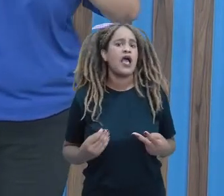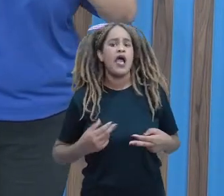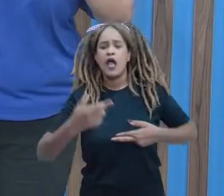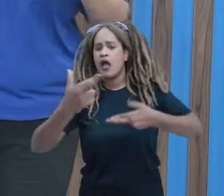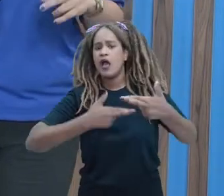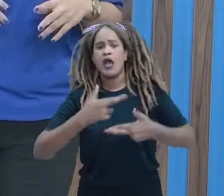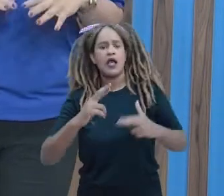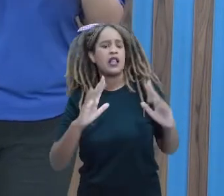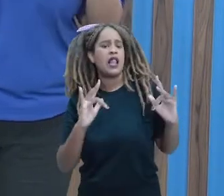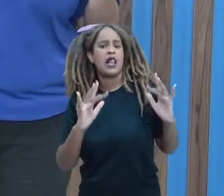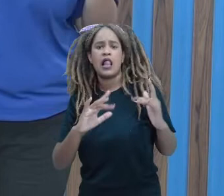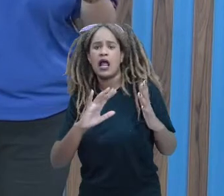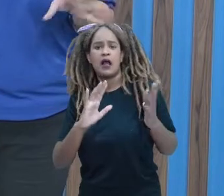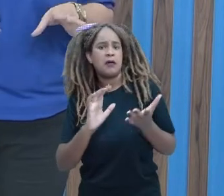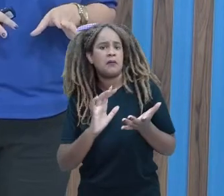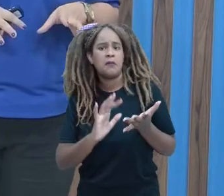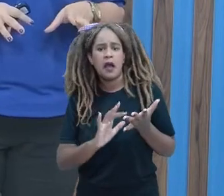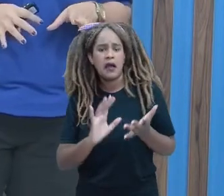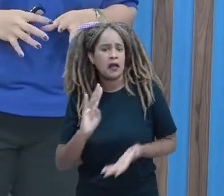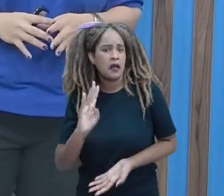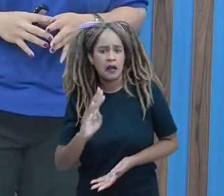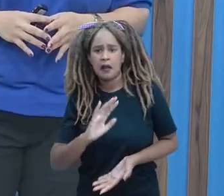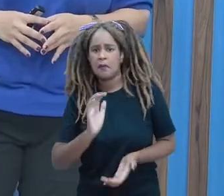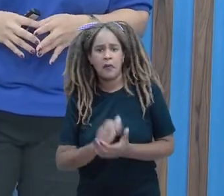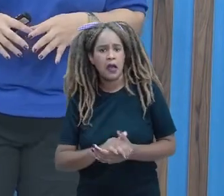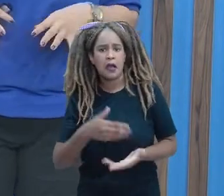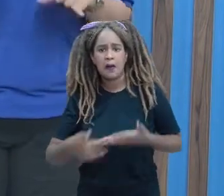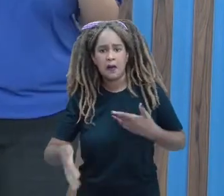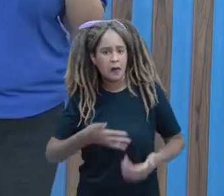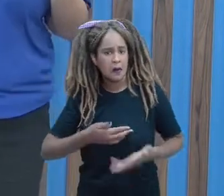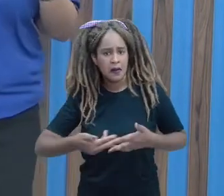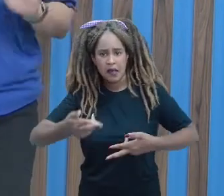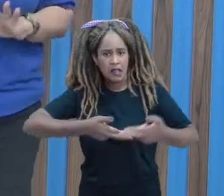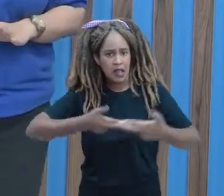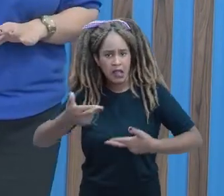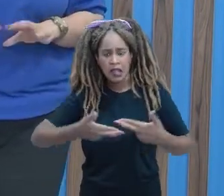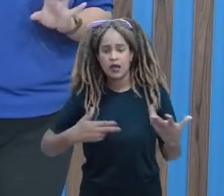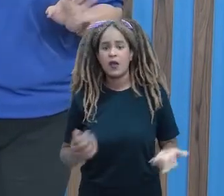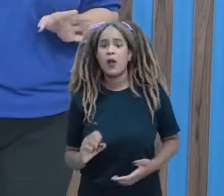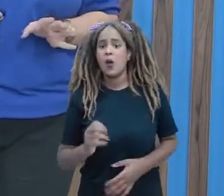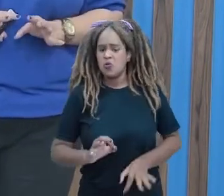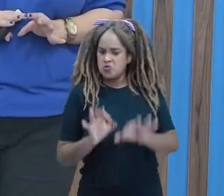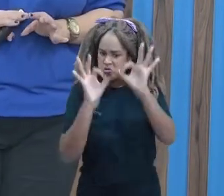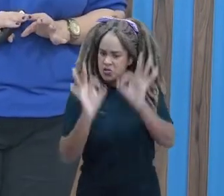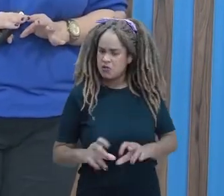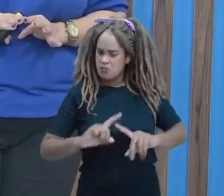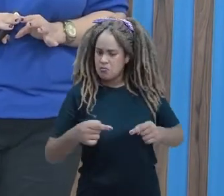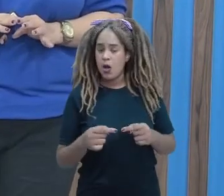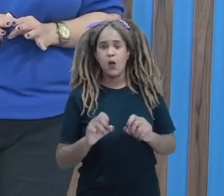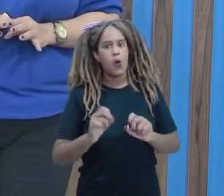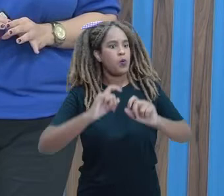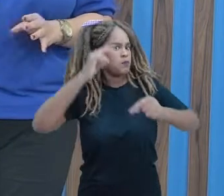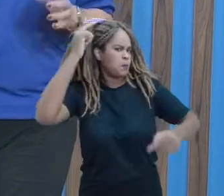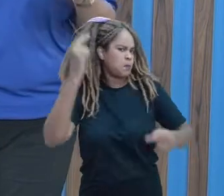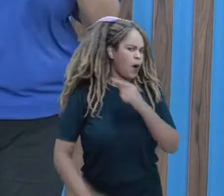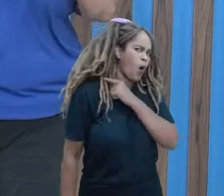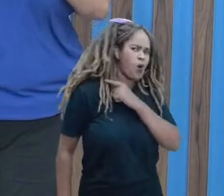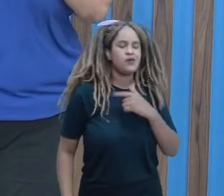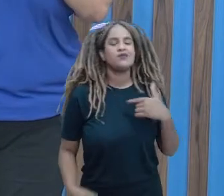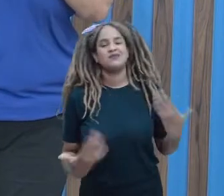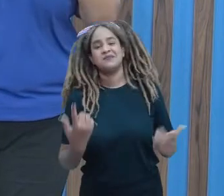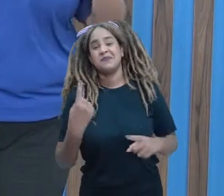relacionamento amoroso, né? Tô falando de qualquer tipo de relacionamento, tá? Então, ou dá muito certo ou dá muito errado, viu? Porque às vezes,